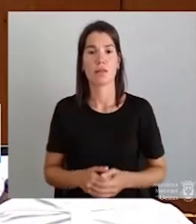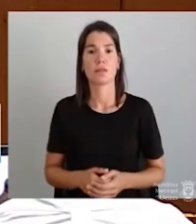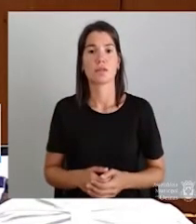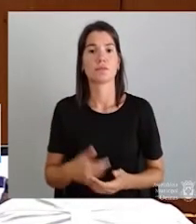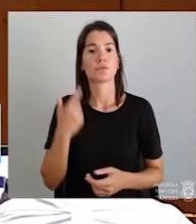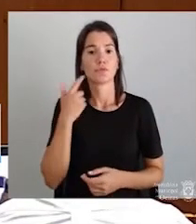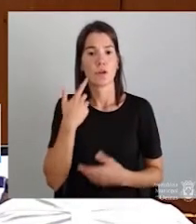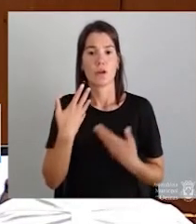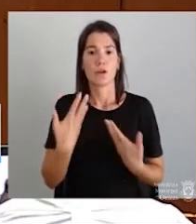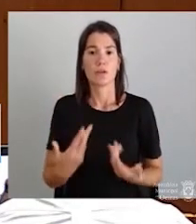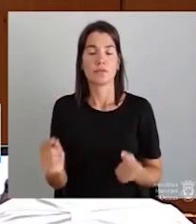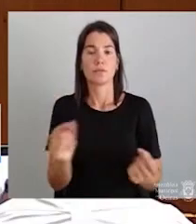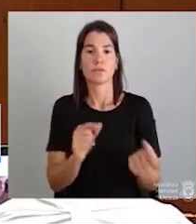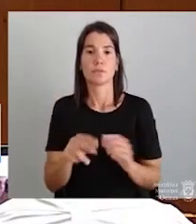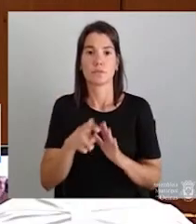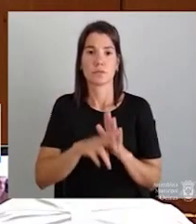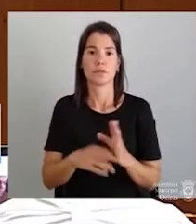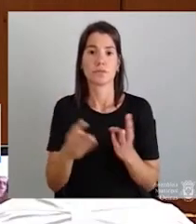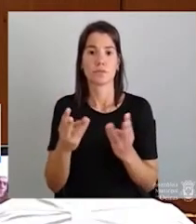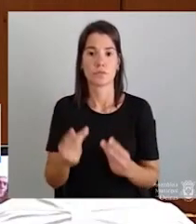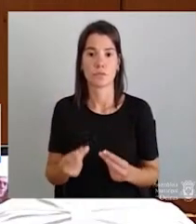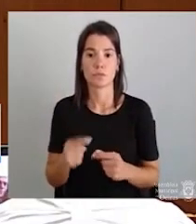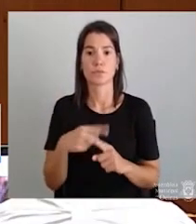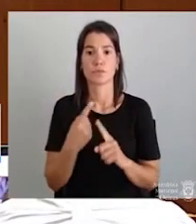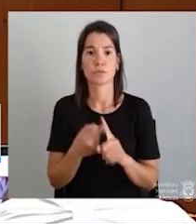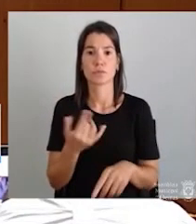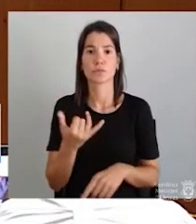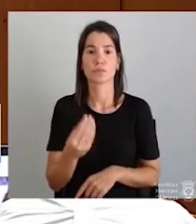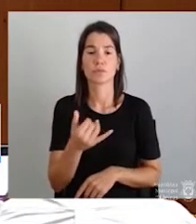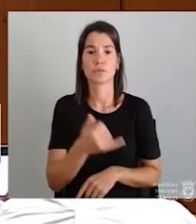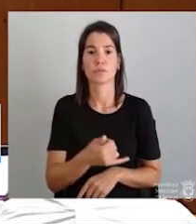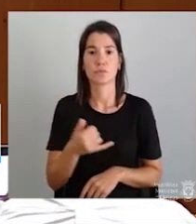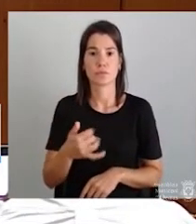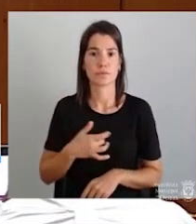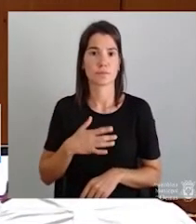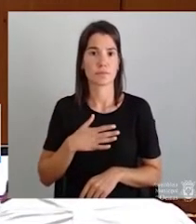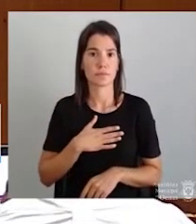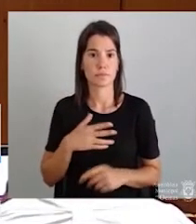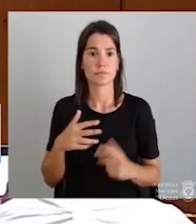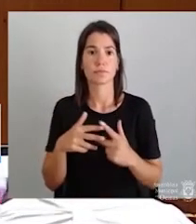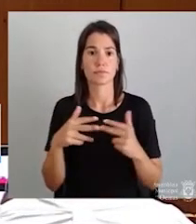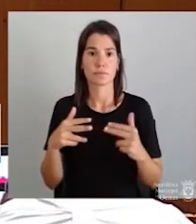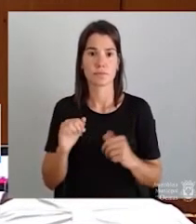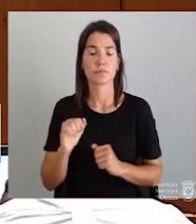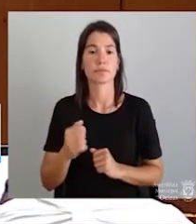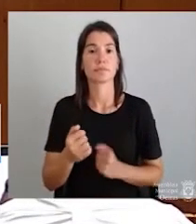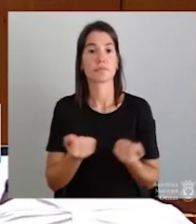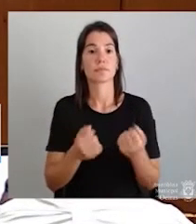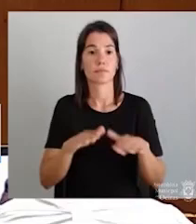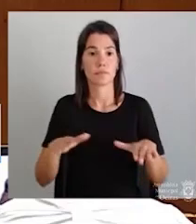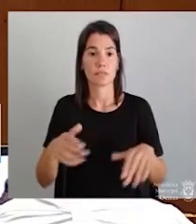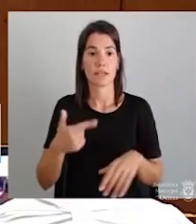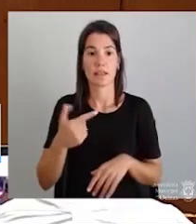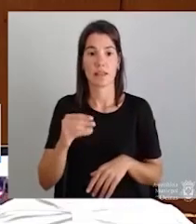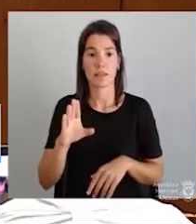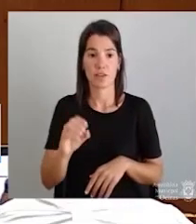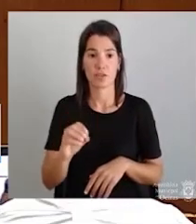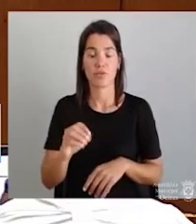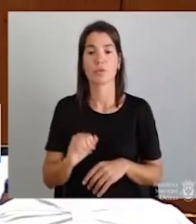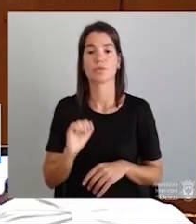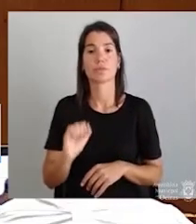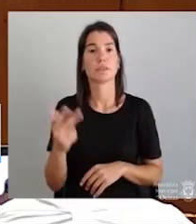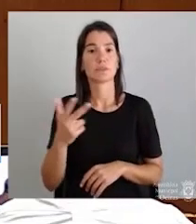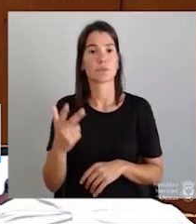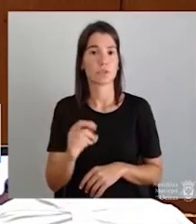o relatório de contas de 2022 da empresa municipal Parques Tejo, detida a 100% pela Câmara Municipal de